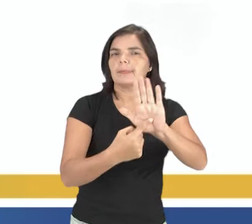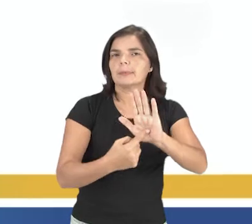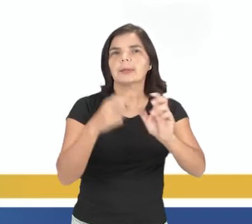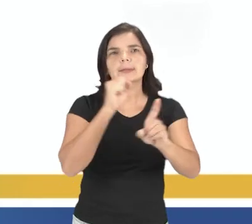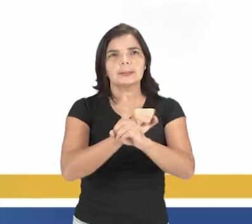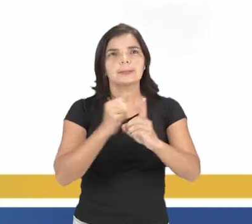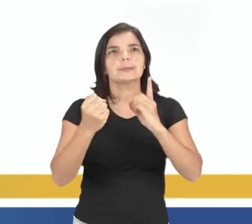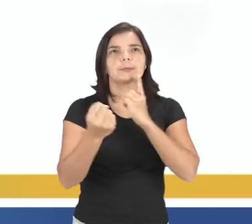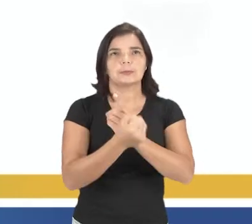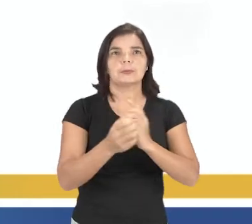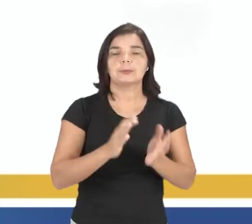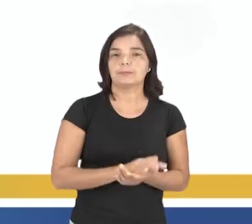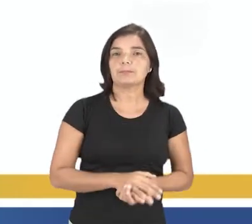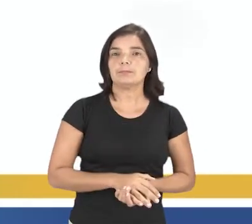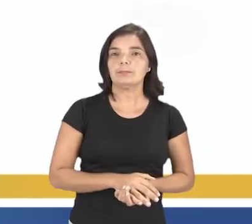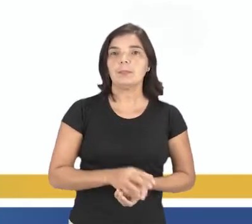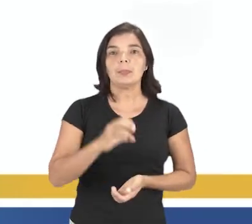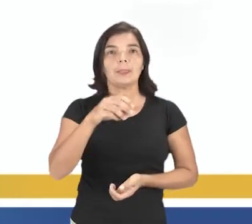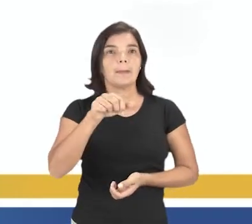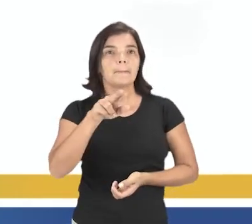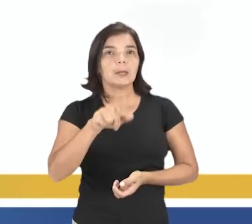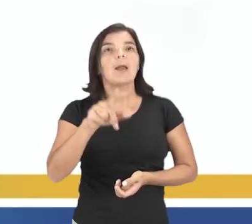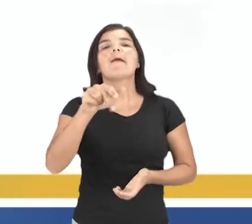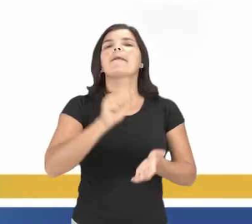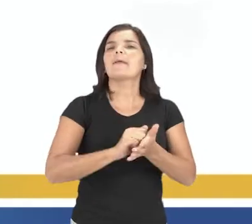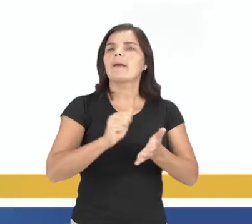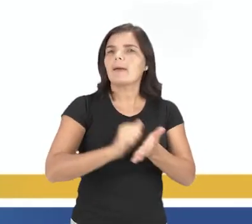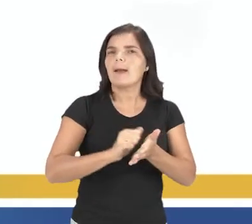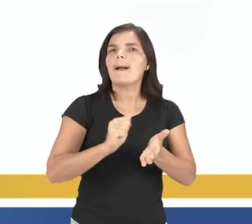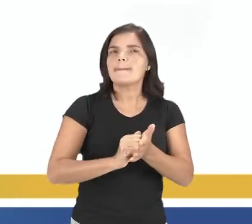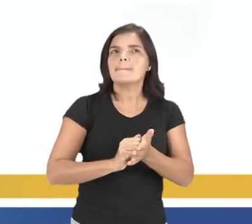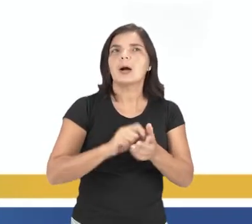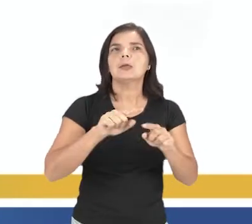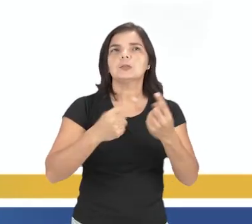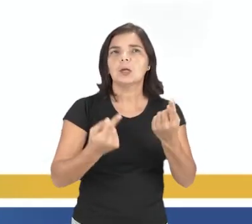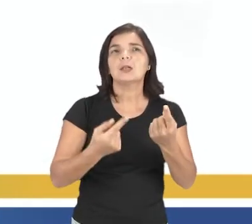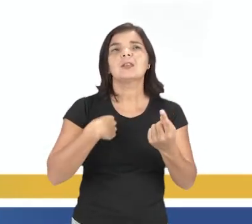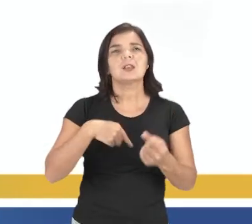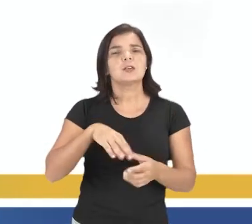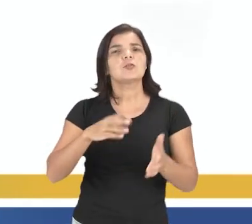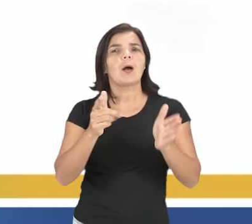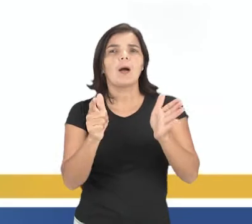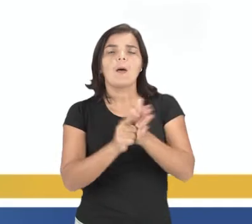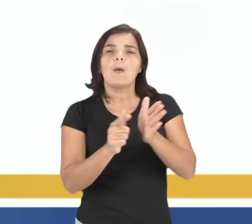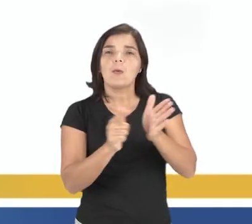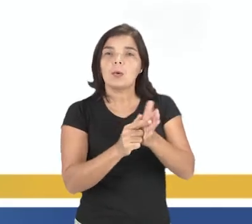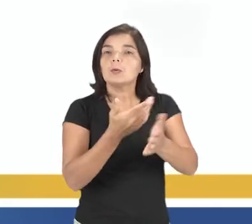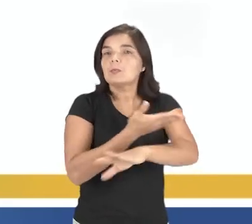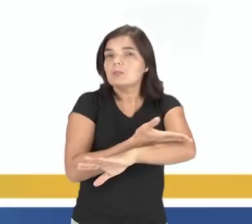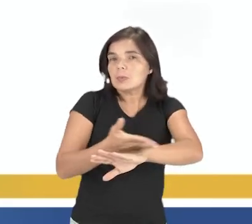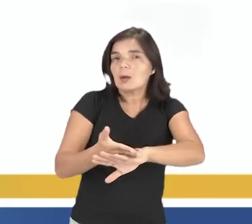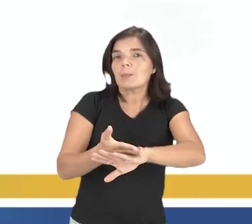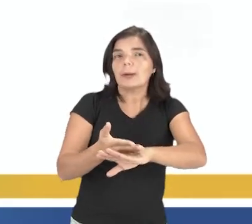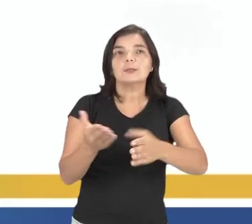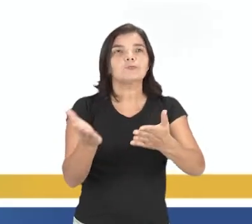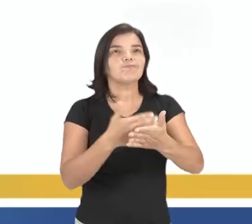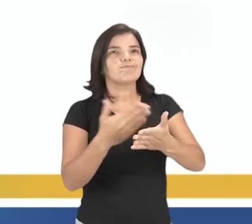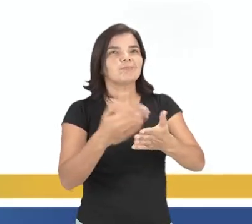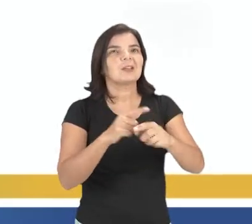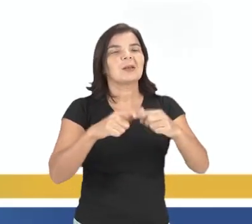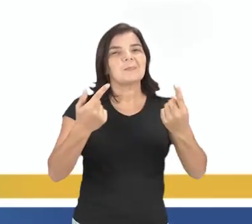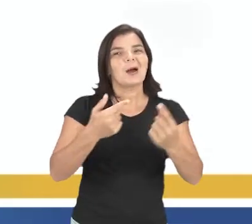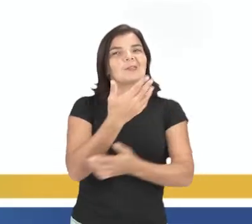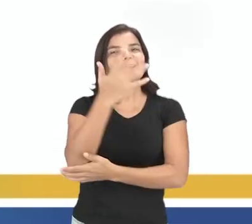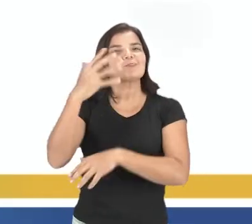da sociedade, né? Acompanhe ele comigo. Marginal é quem escreve à margem. Marginal é quem escreve à margem, deixando branca a página, para